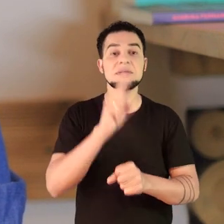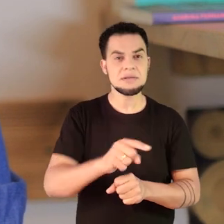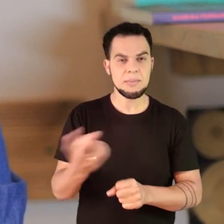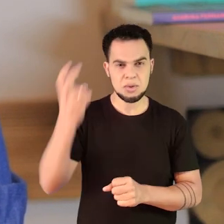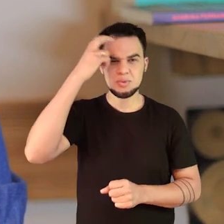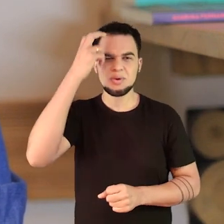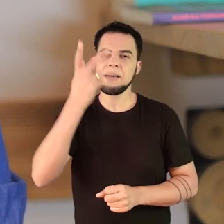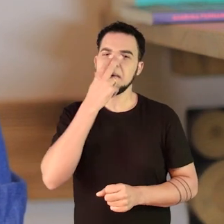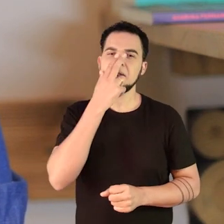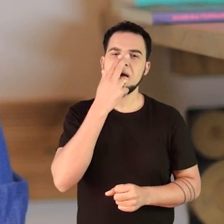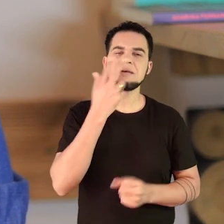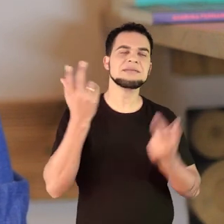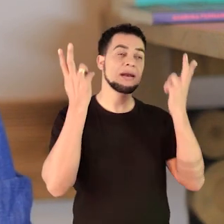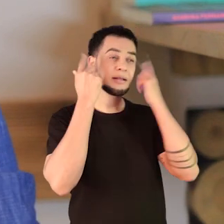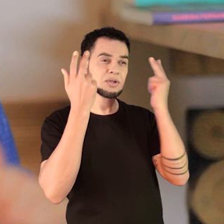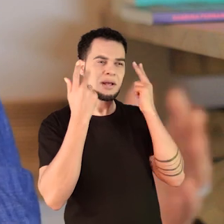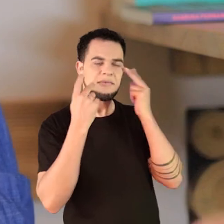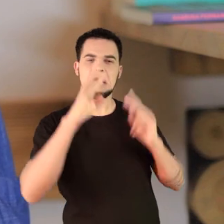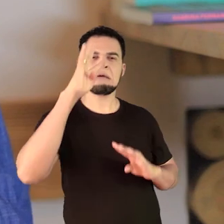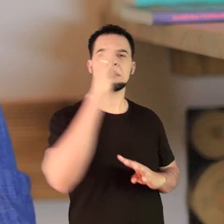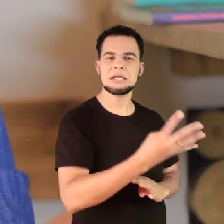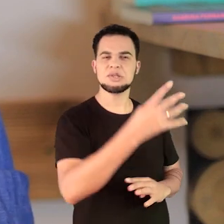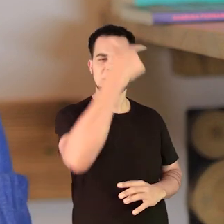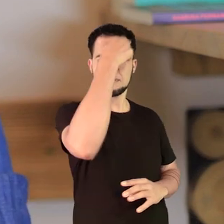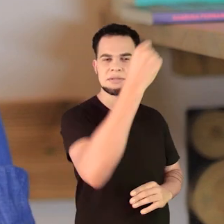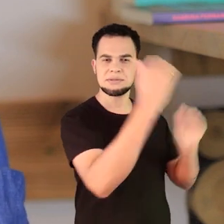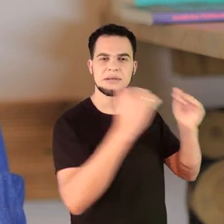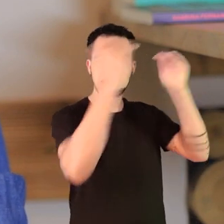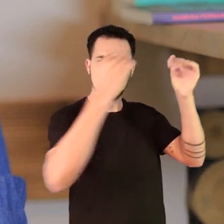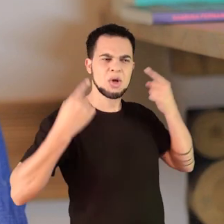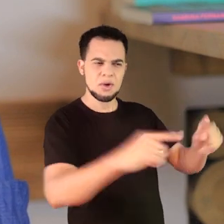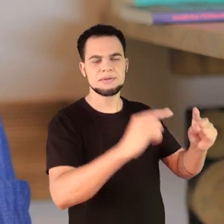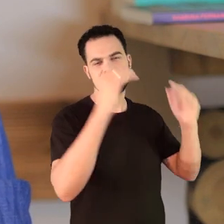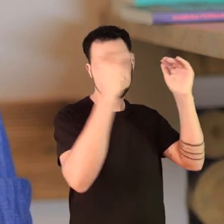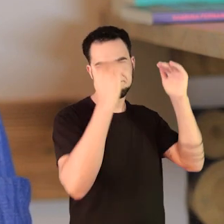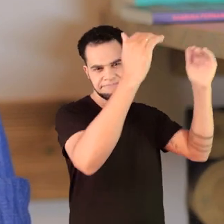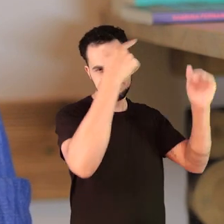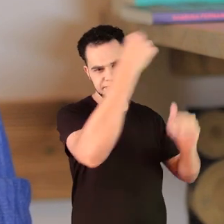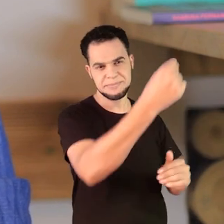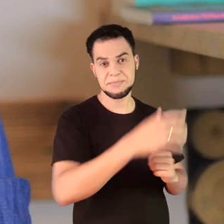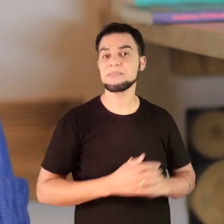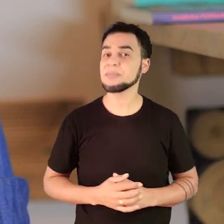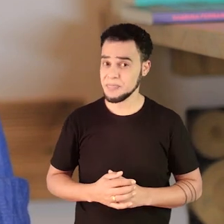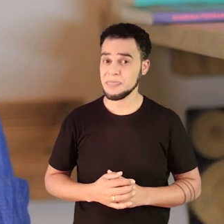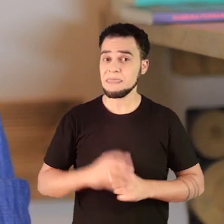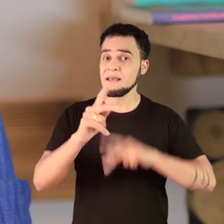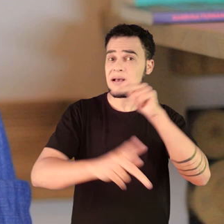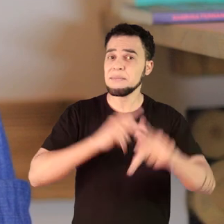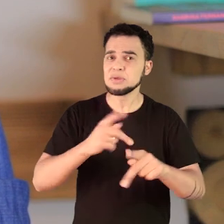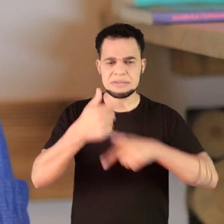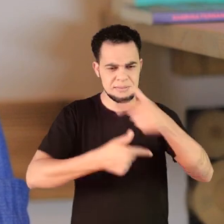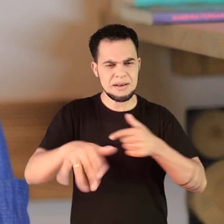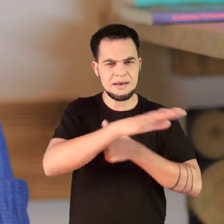cultura naturalizada que confunde crítica ao academicismo com o ataque à academia. Cresce o ódio ao sujeito que